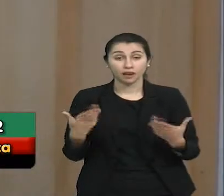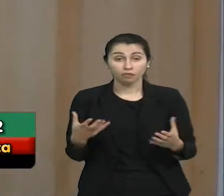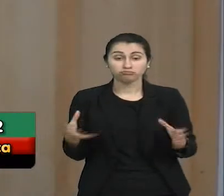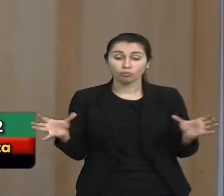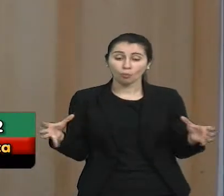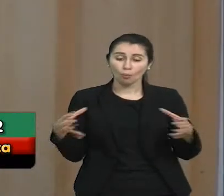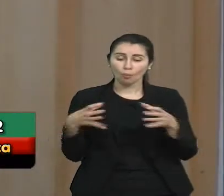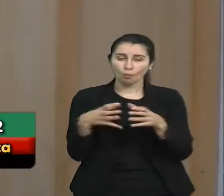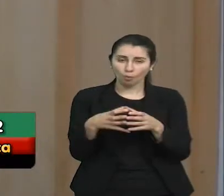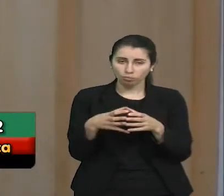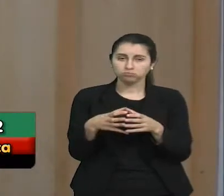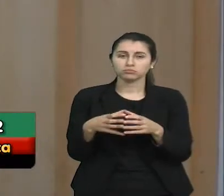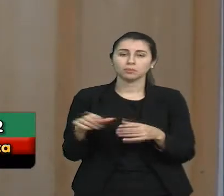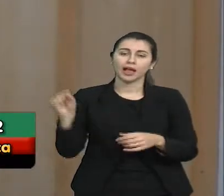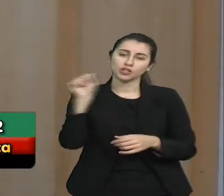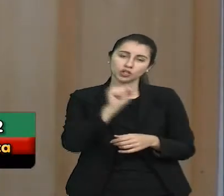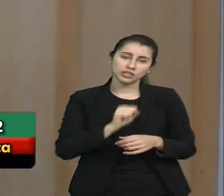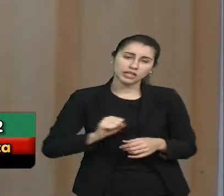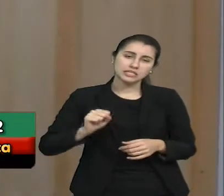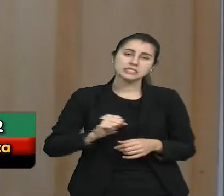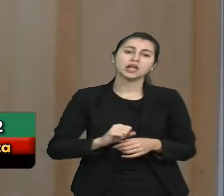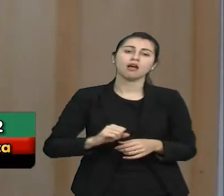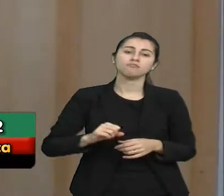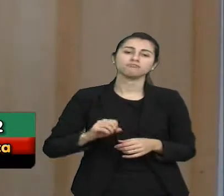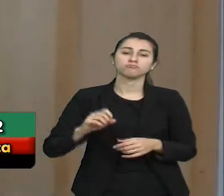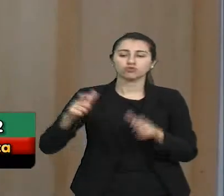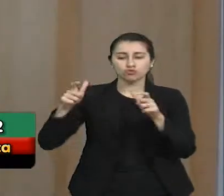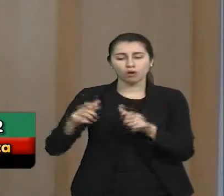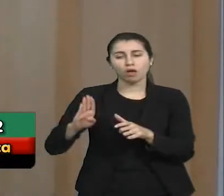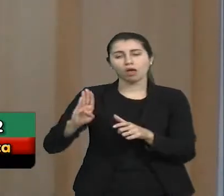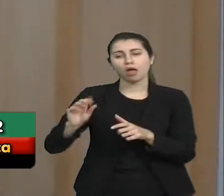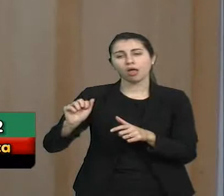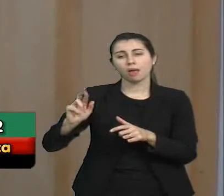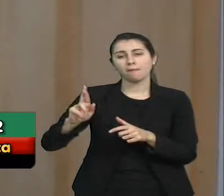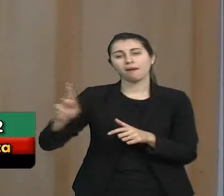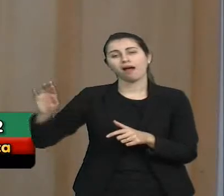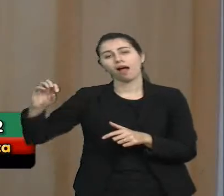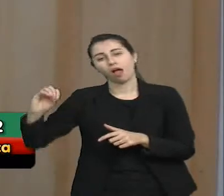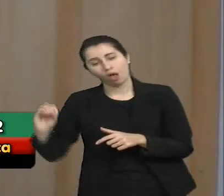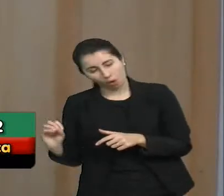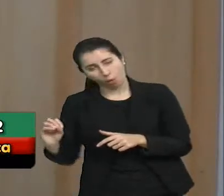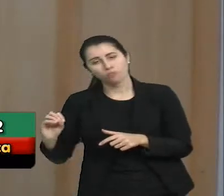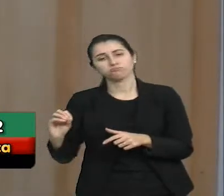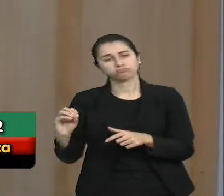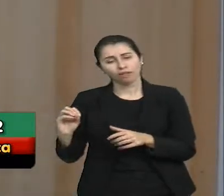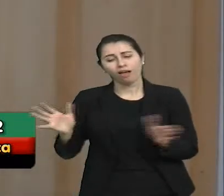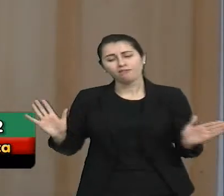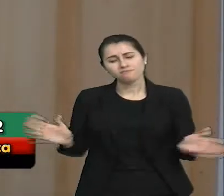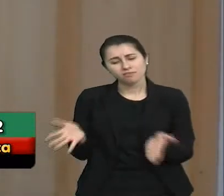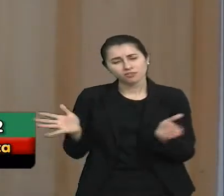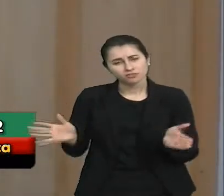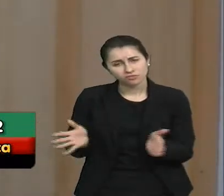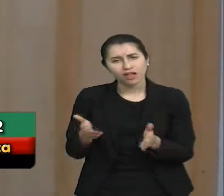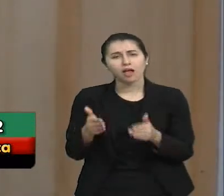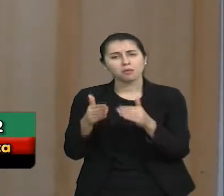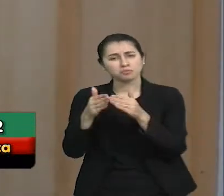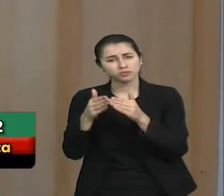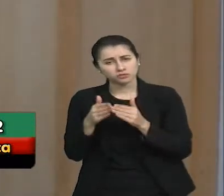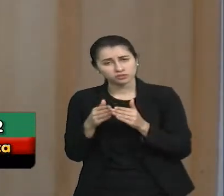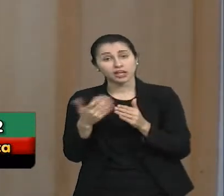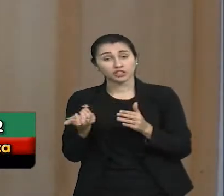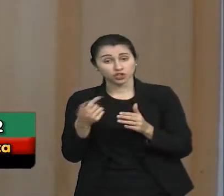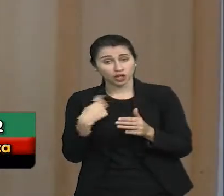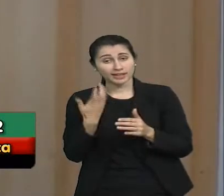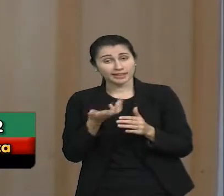uma associação de bairro, né, para fomentar esse pedido legislativo, queremos protocolar